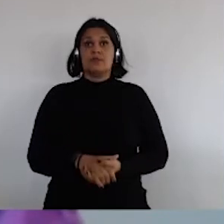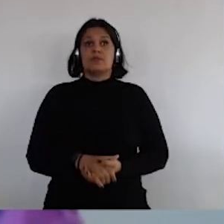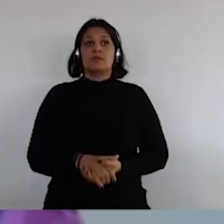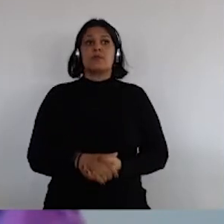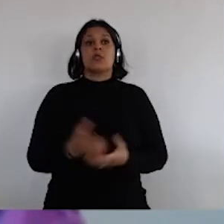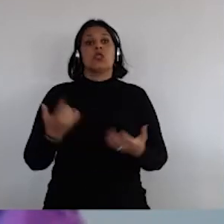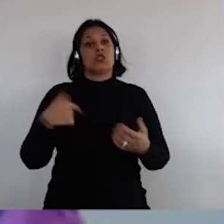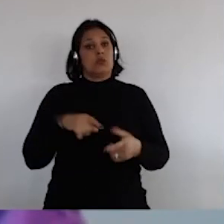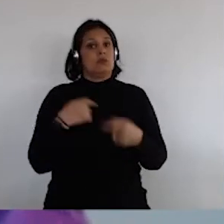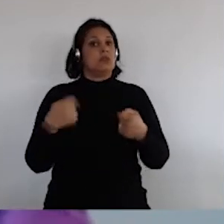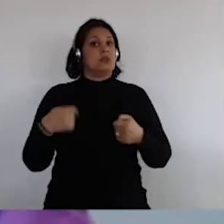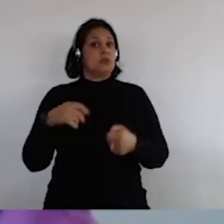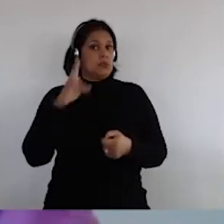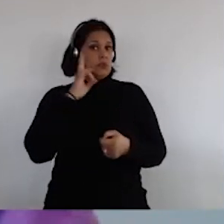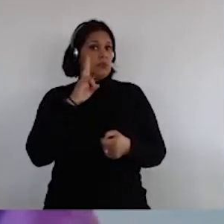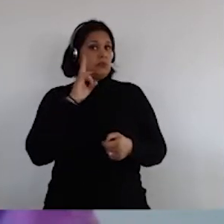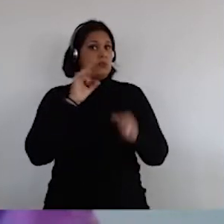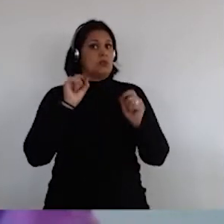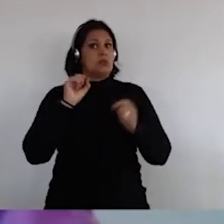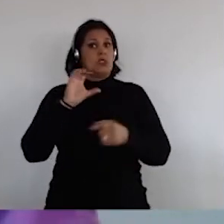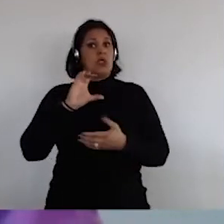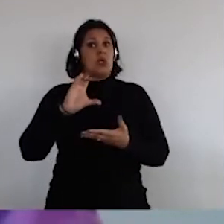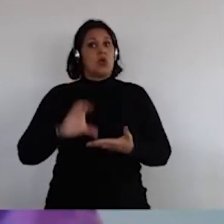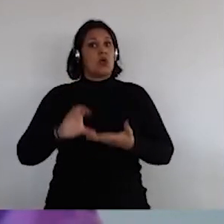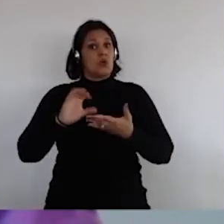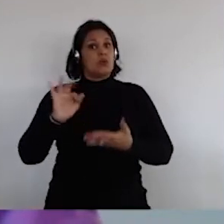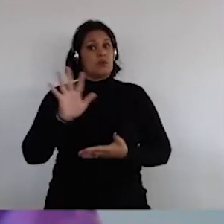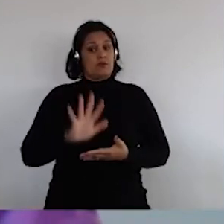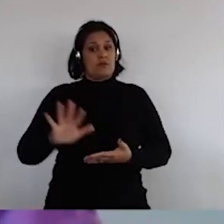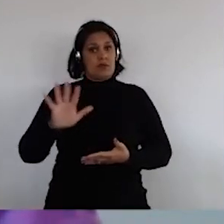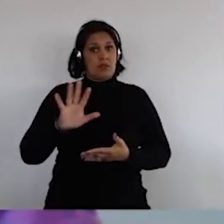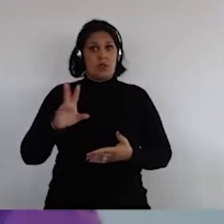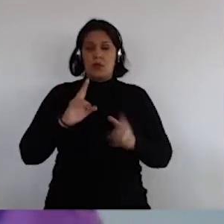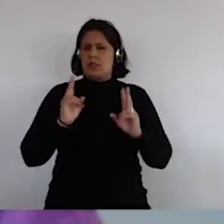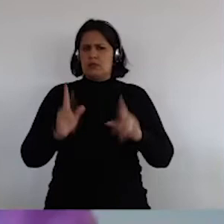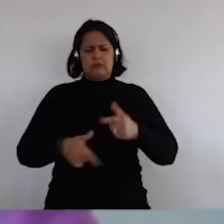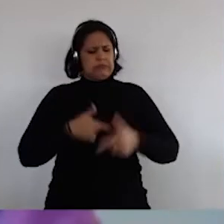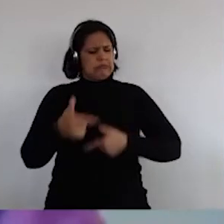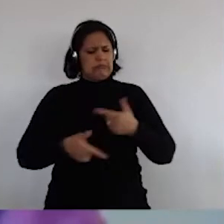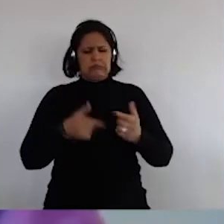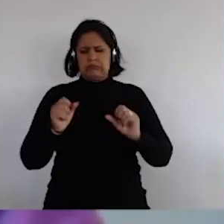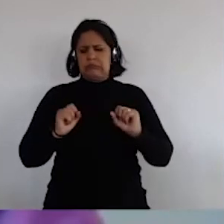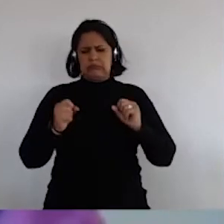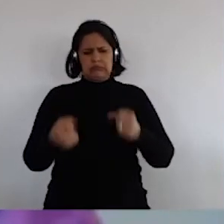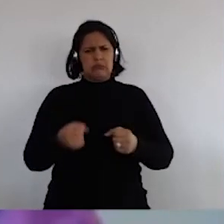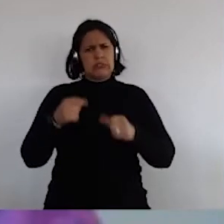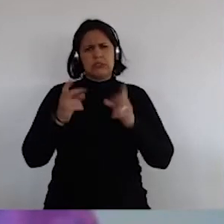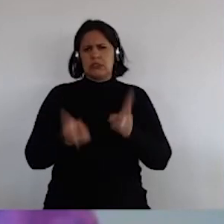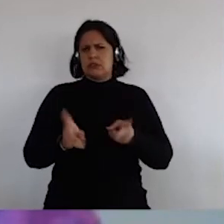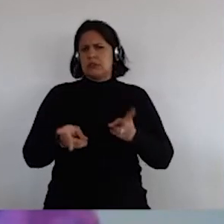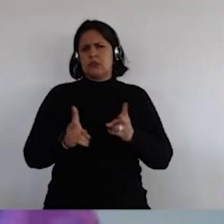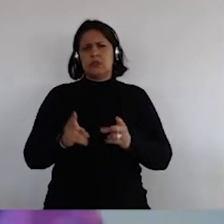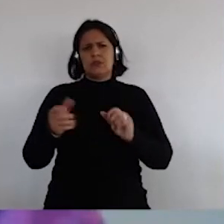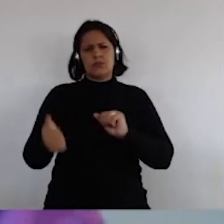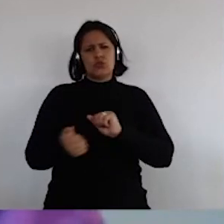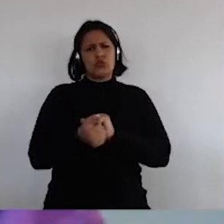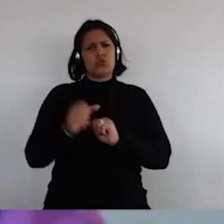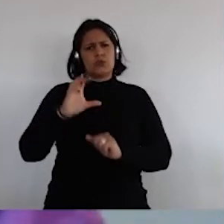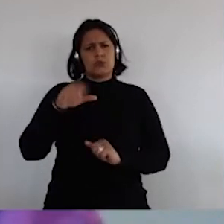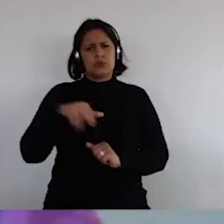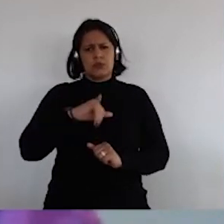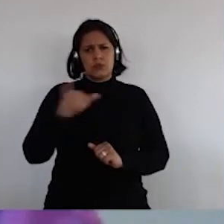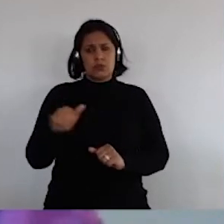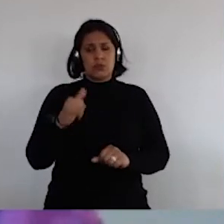que o Conselho Federal não tem medido esforços para acionar o CNJ no sentido de melhoria